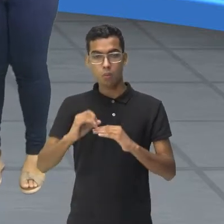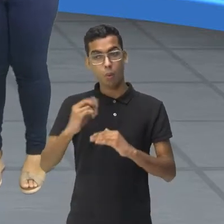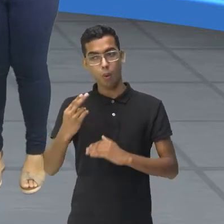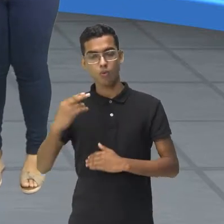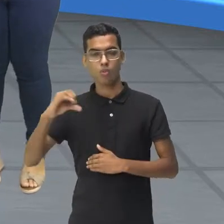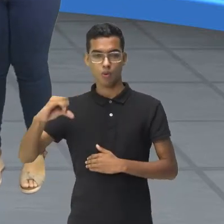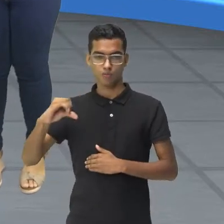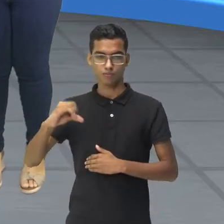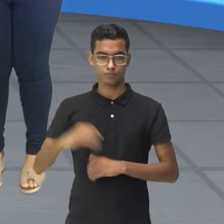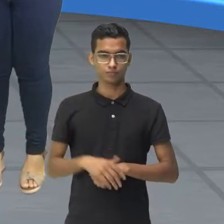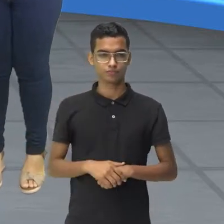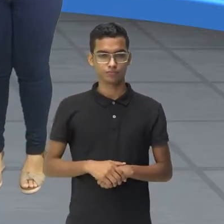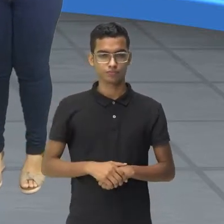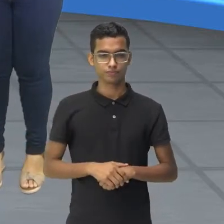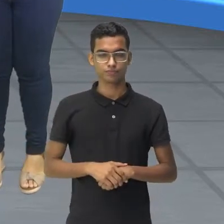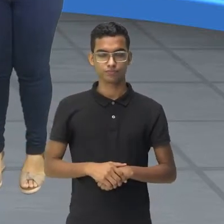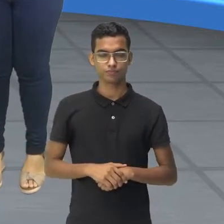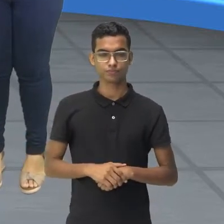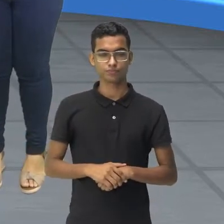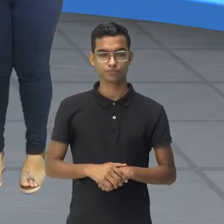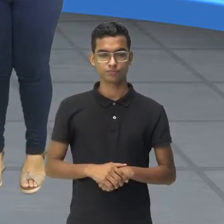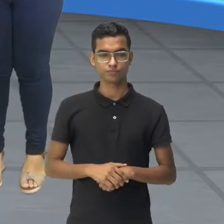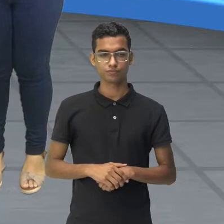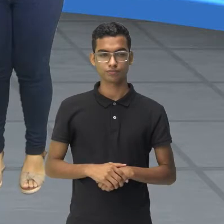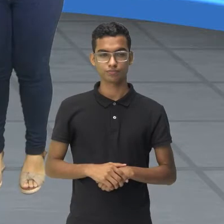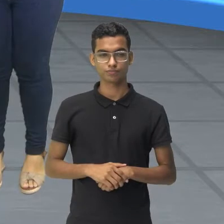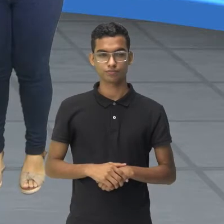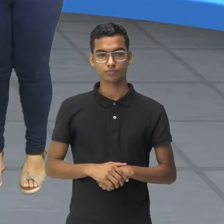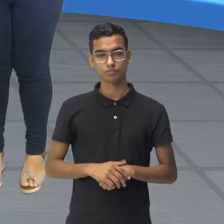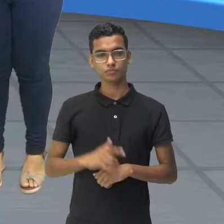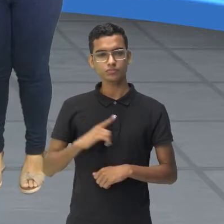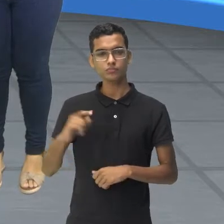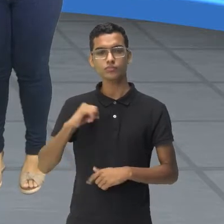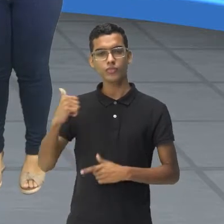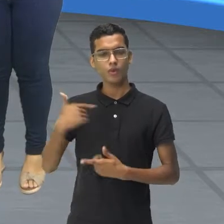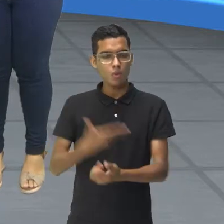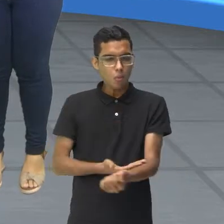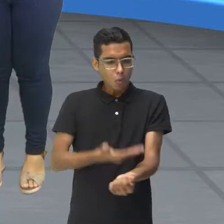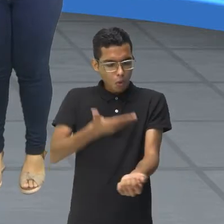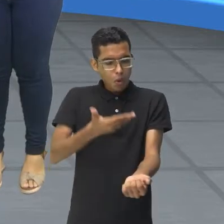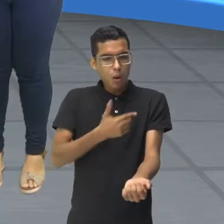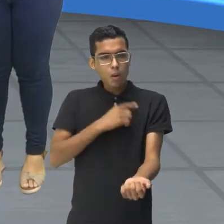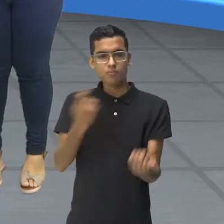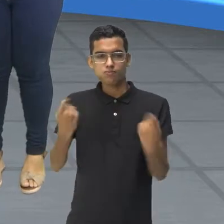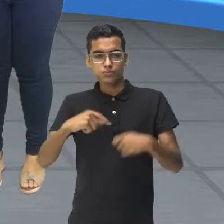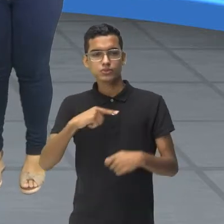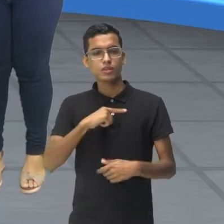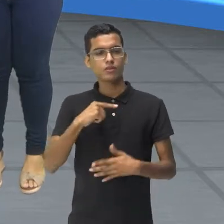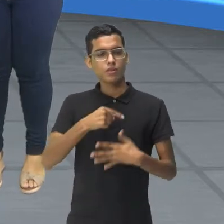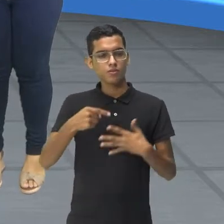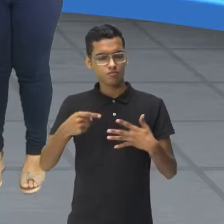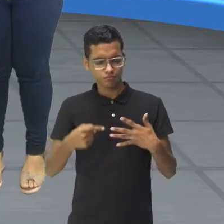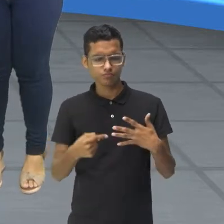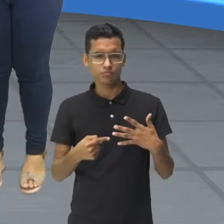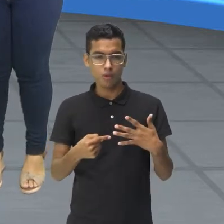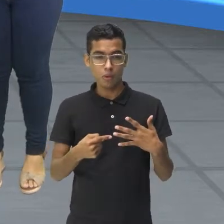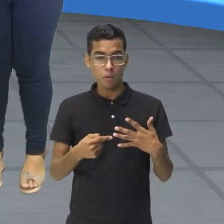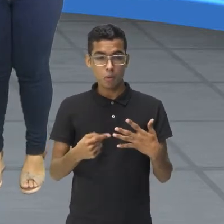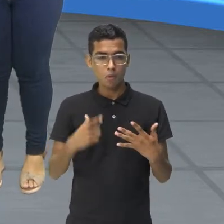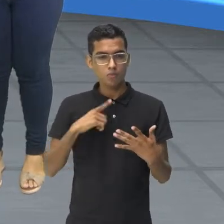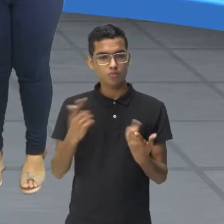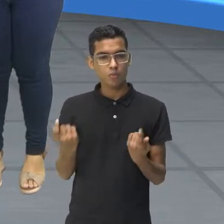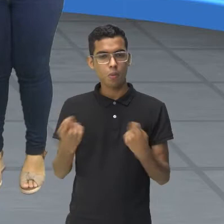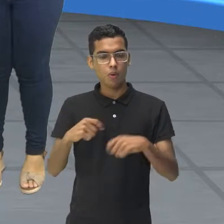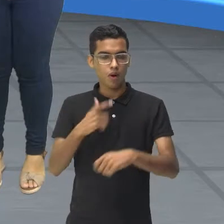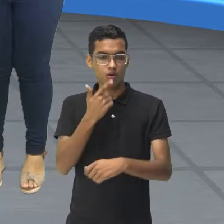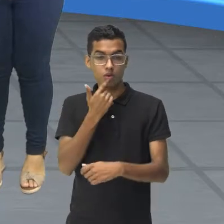alteradinha. A pressão, ela pode se elevar por vários motivos, tá? Principalmente porque os vasos nos quais o sangue circula